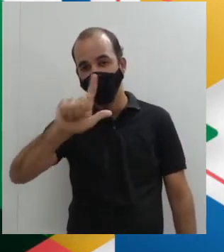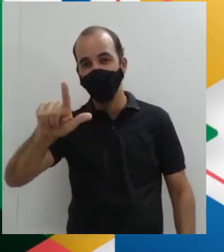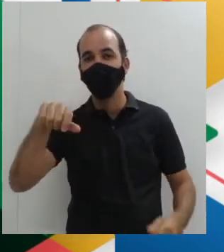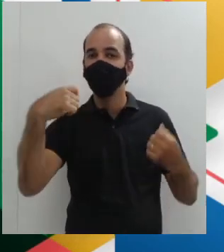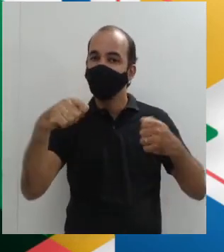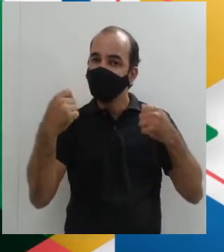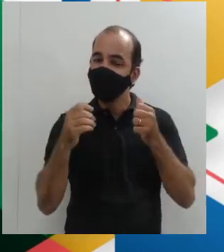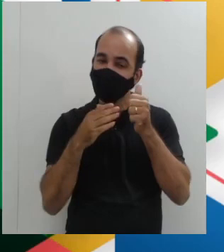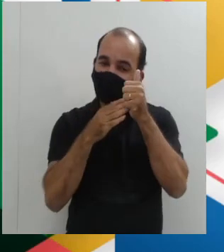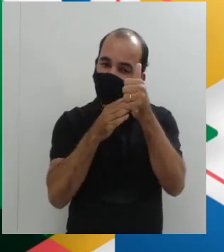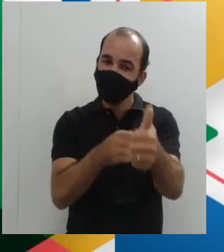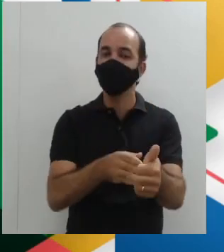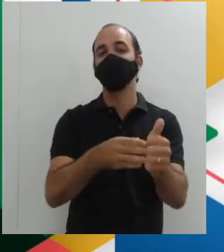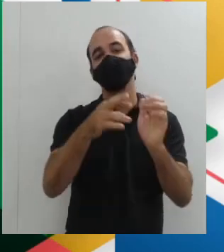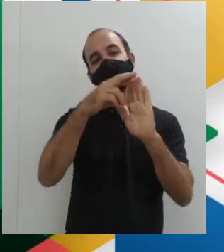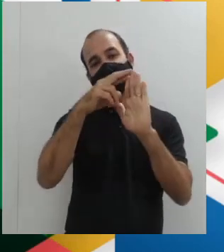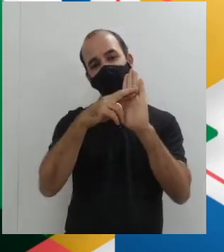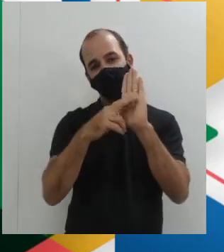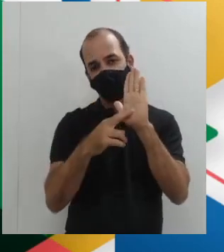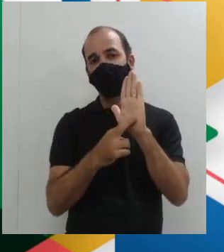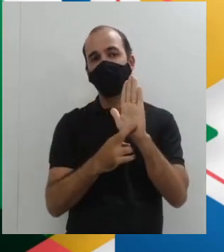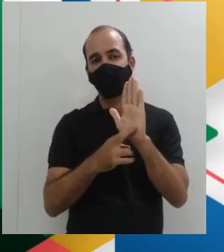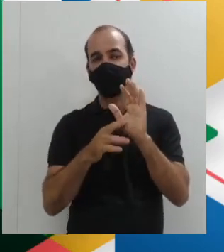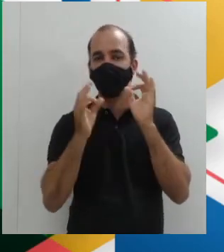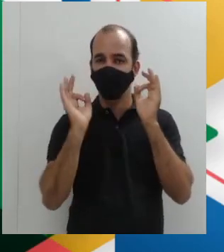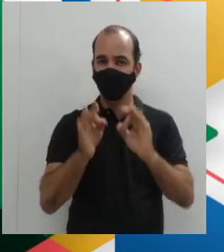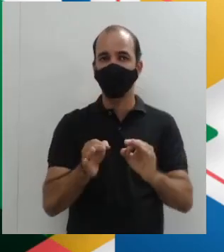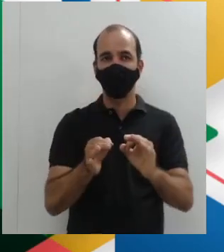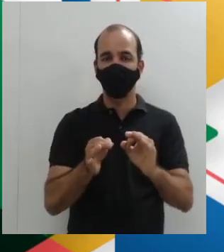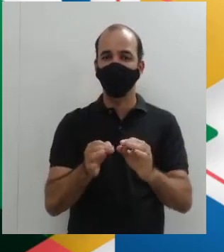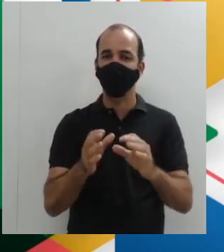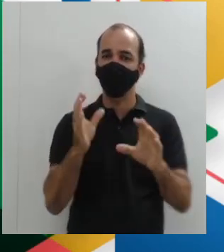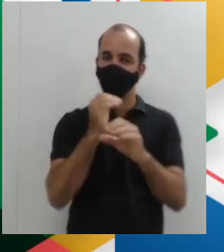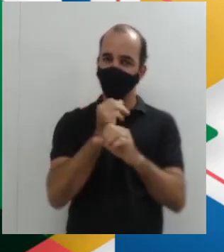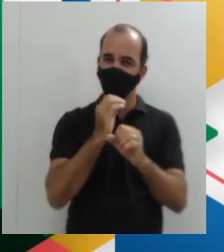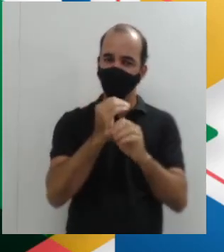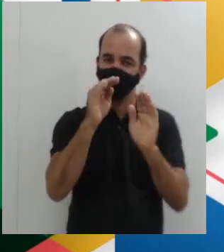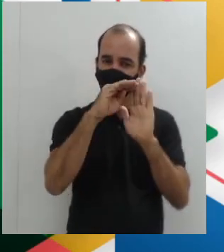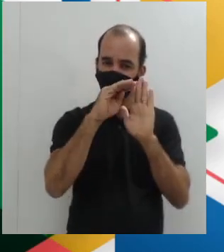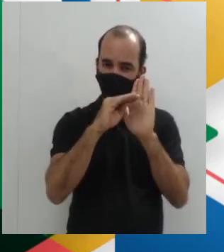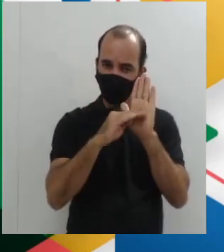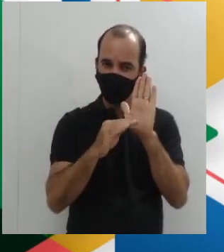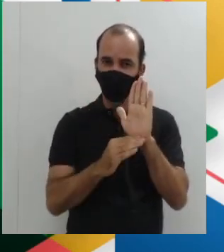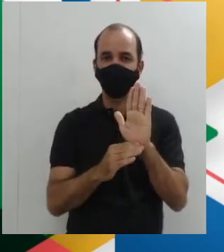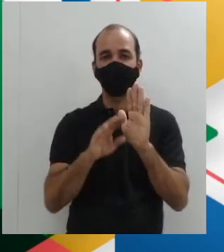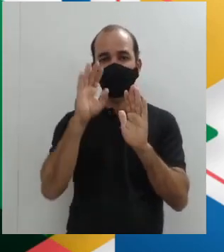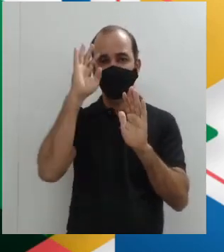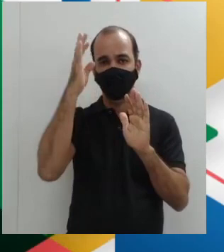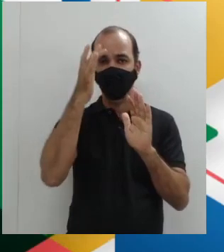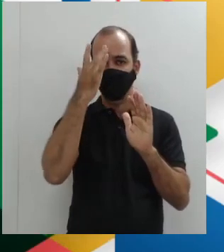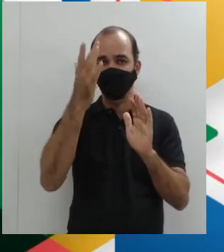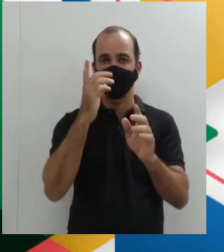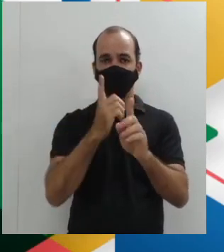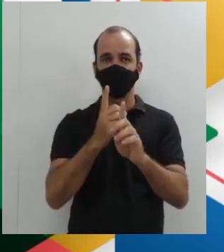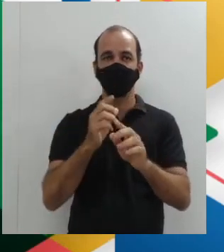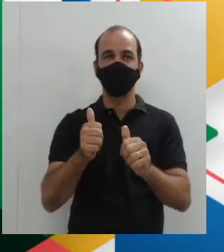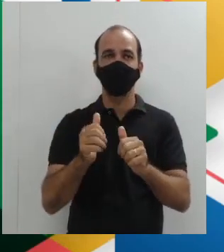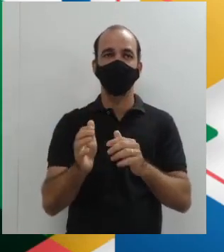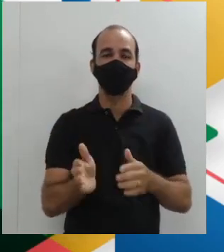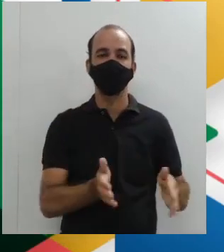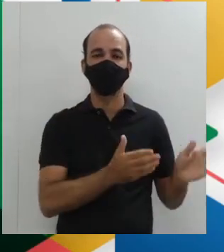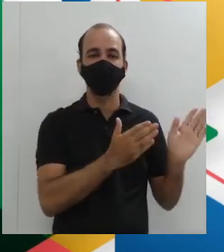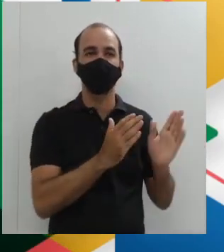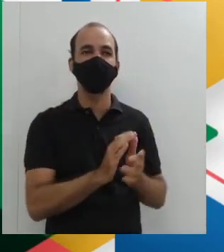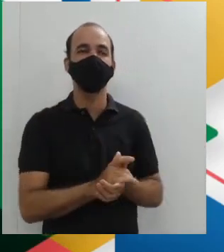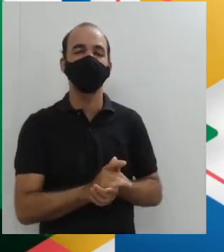com memorização, tá? Você pode montar esse raciocínio na hora de resolver o problema, tá certo? Tá tranquilo? Vamos continuar. A